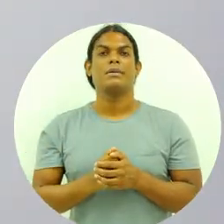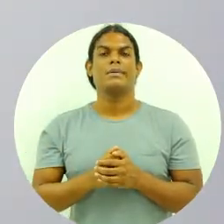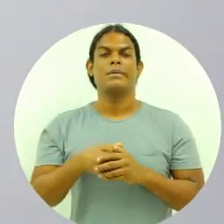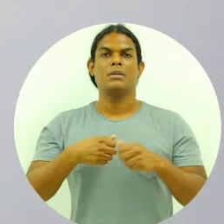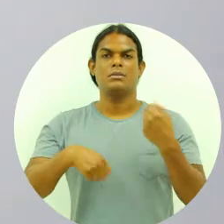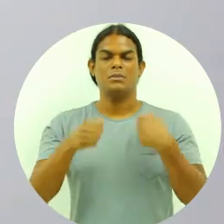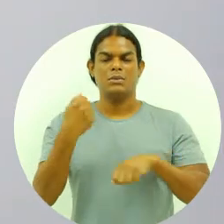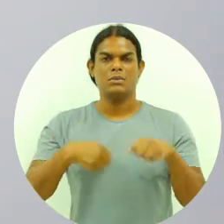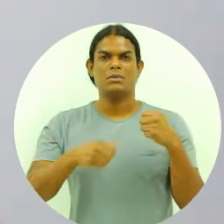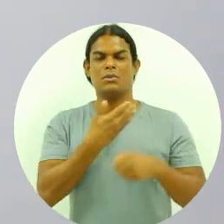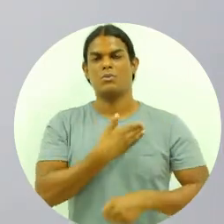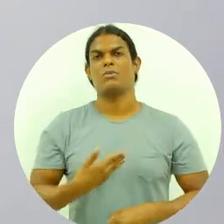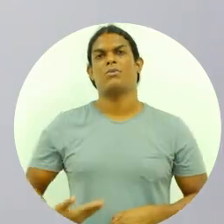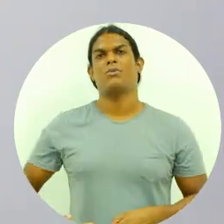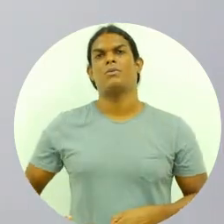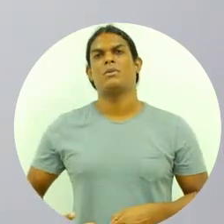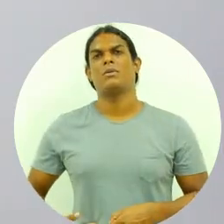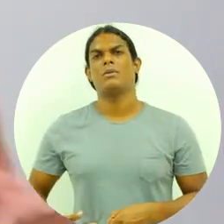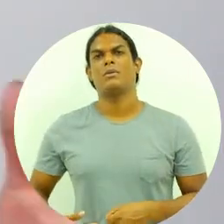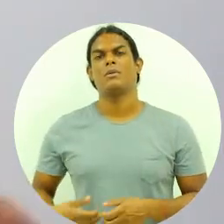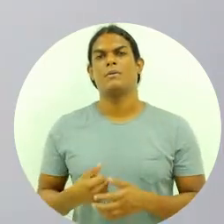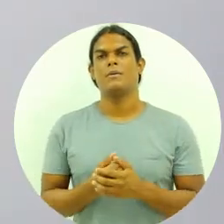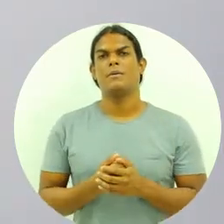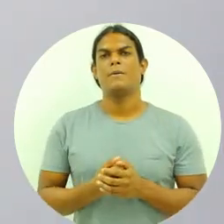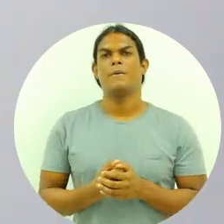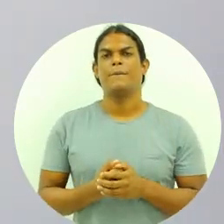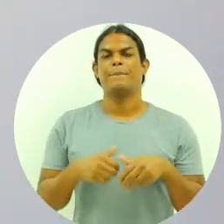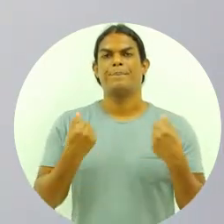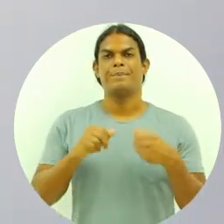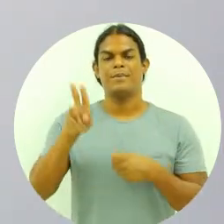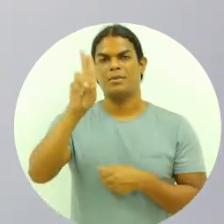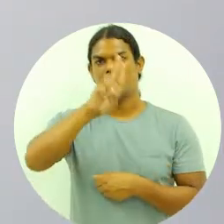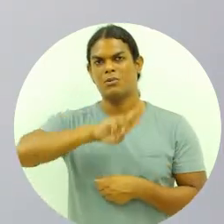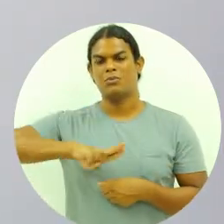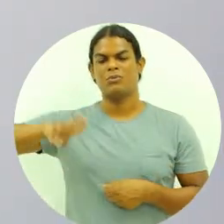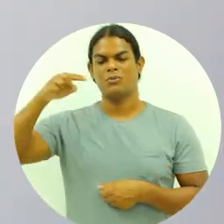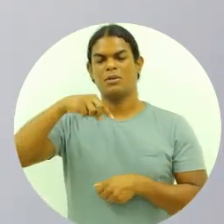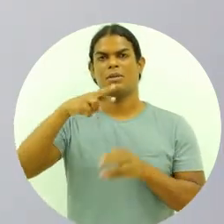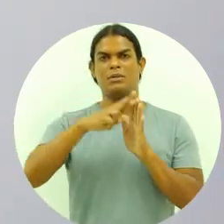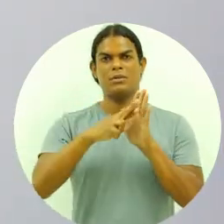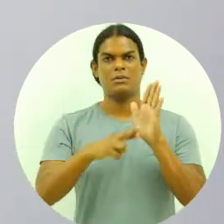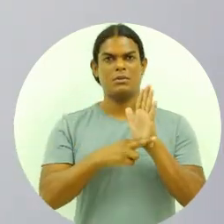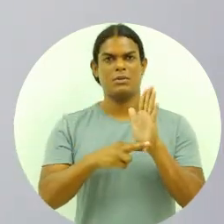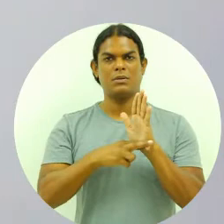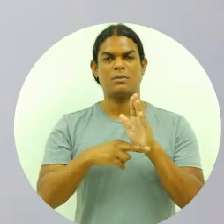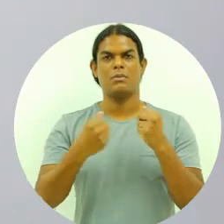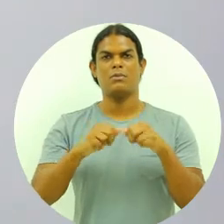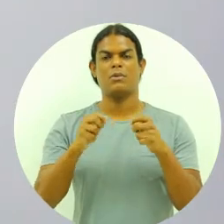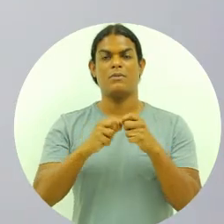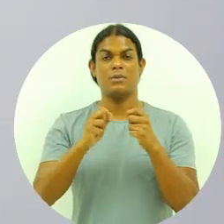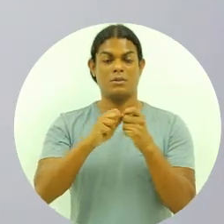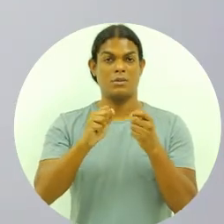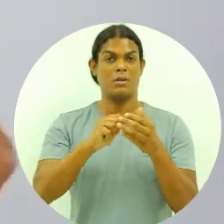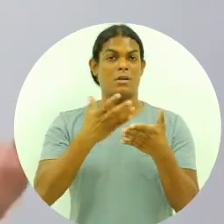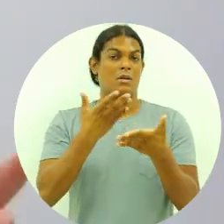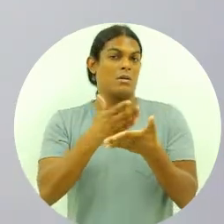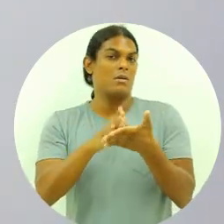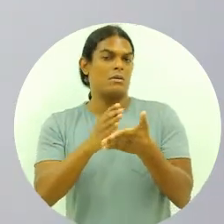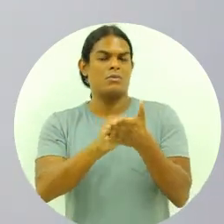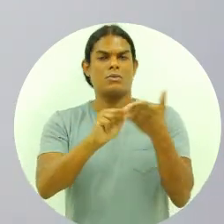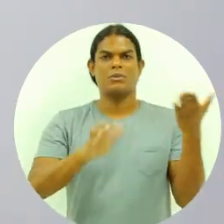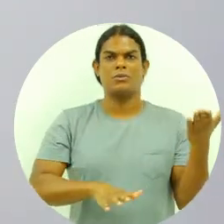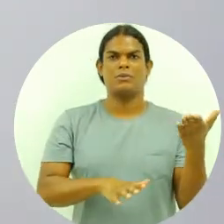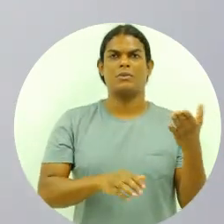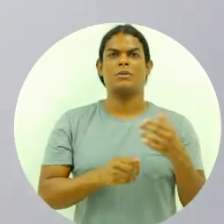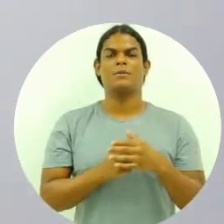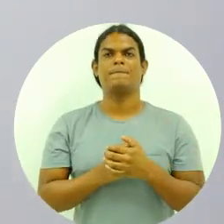pautar nesses critérios de razoável e proporcional para poder praticar um ato. E esse critério de razoável